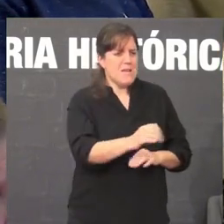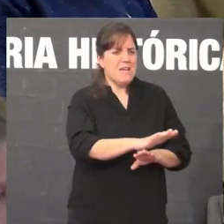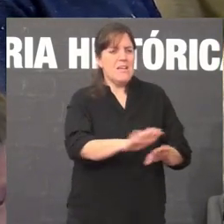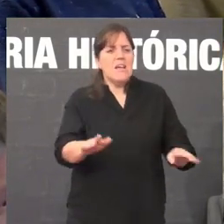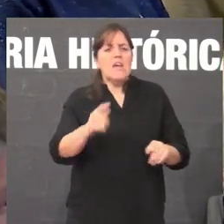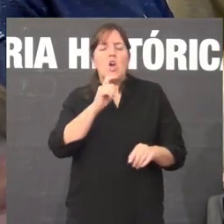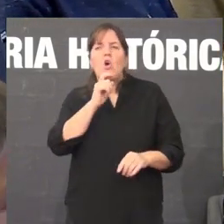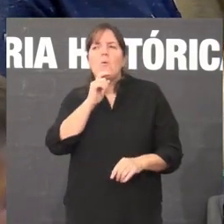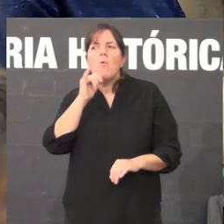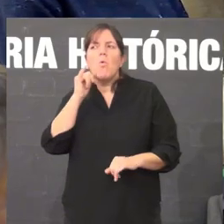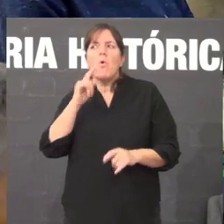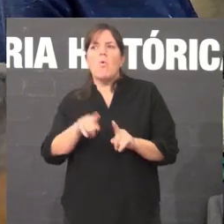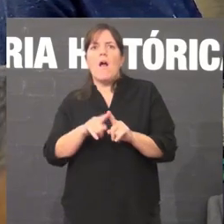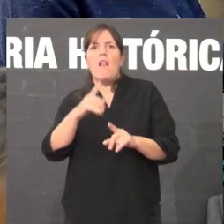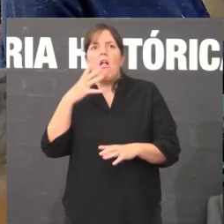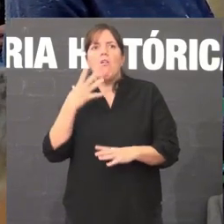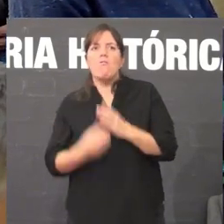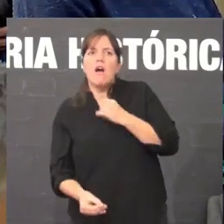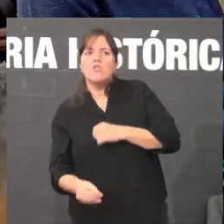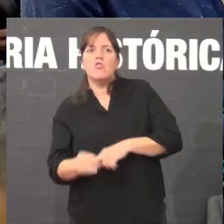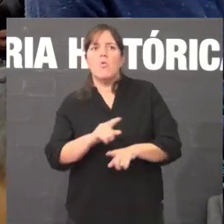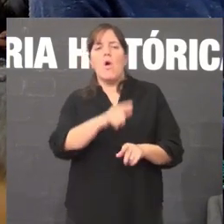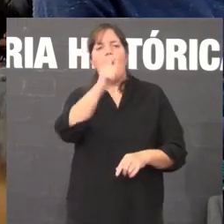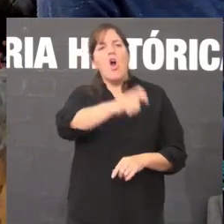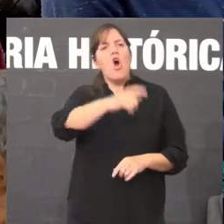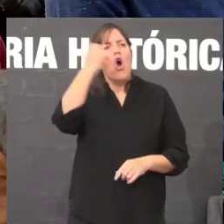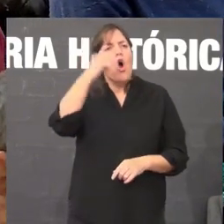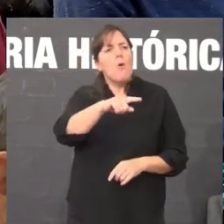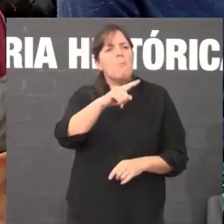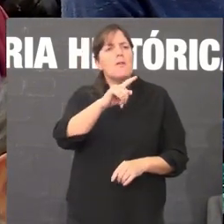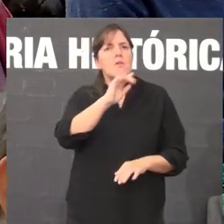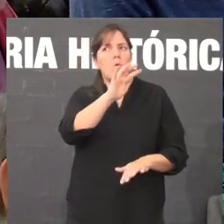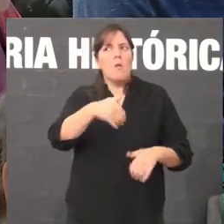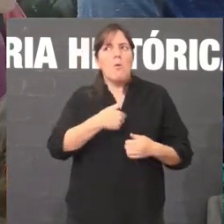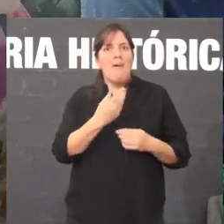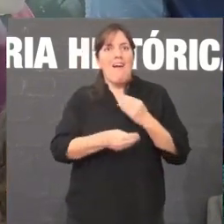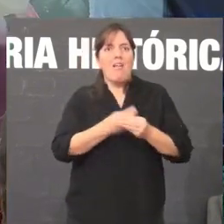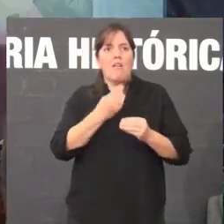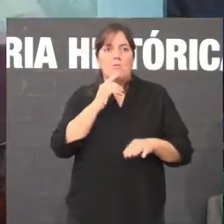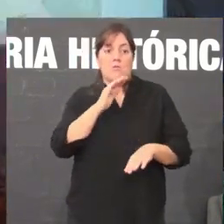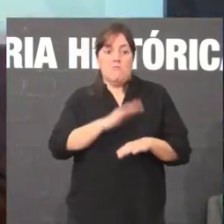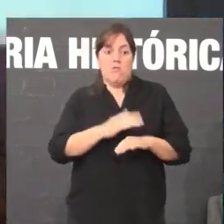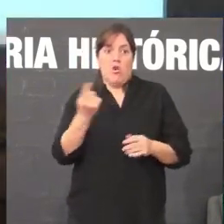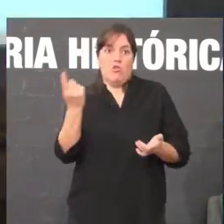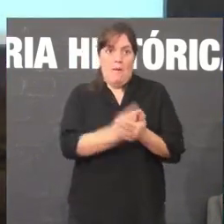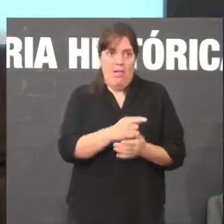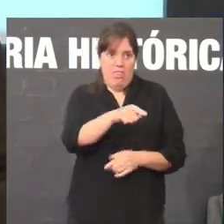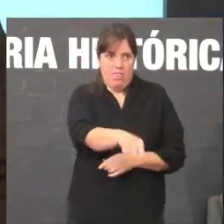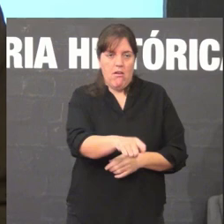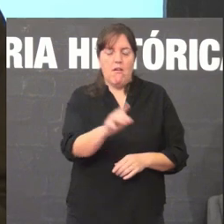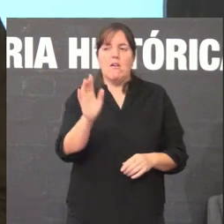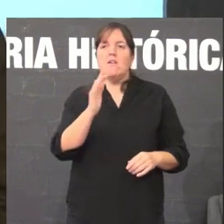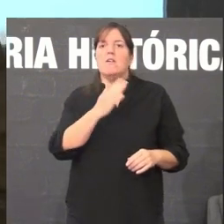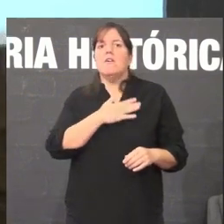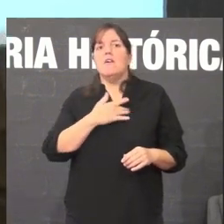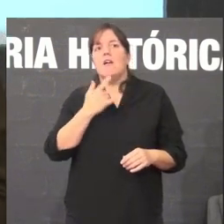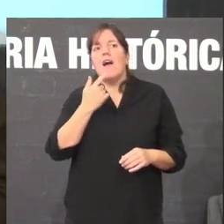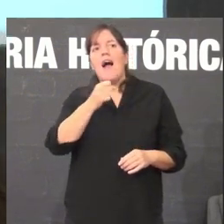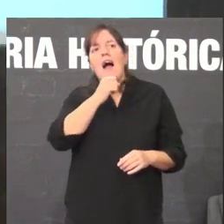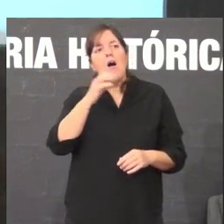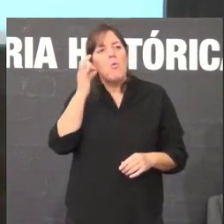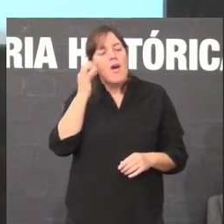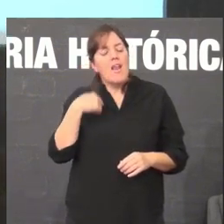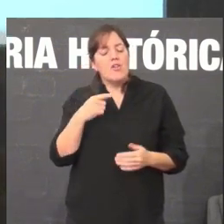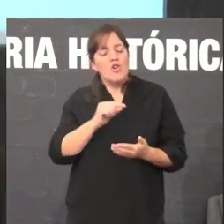erros que podesen cometer eses homens para que non voltase a acontecer o mesmo. Miña aboa, que é unha das persoas a enlle